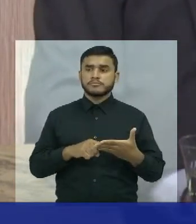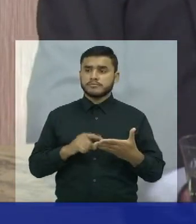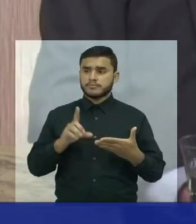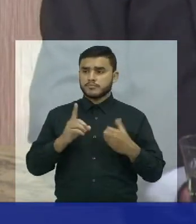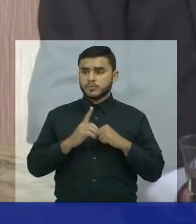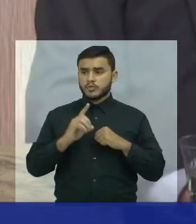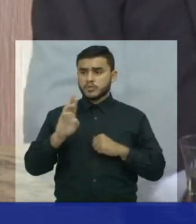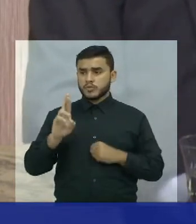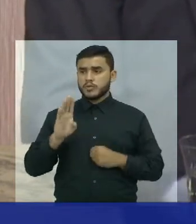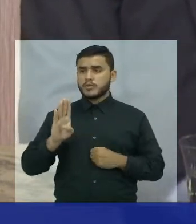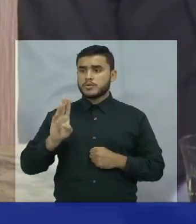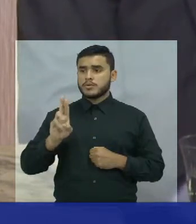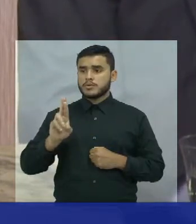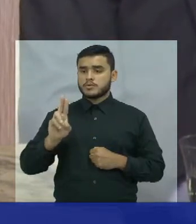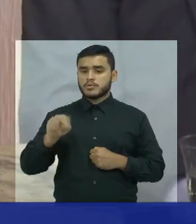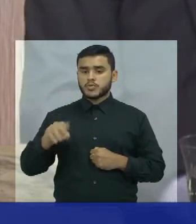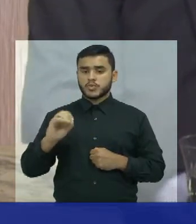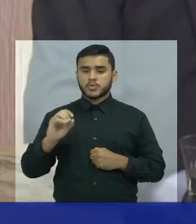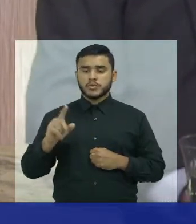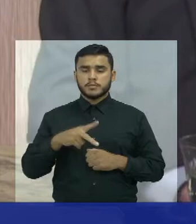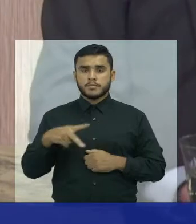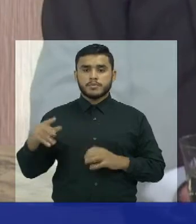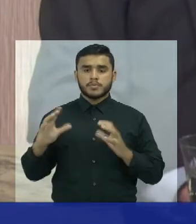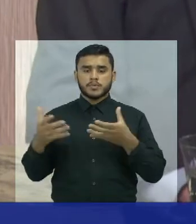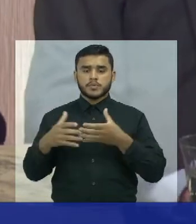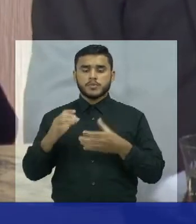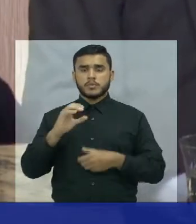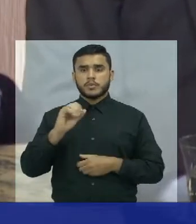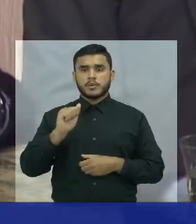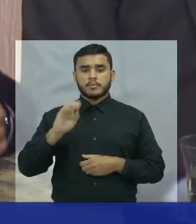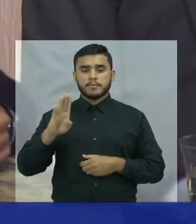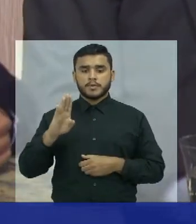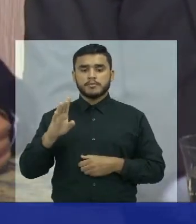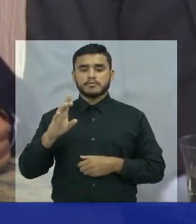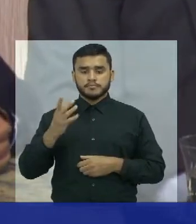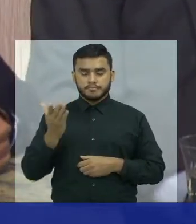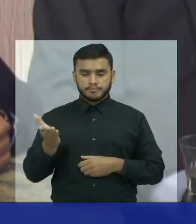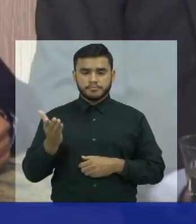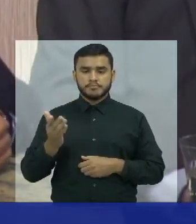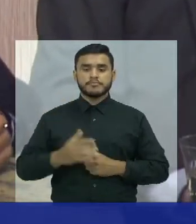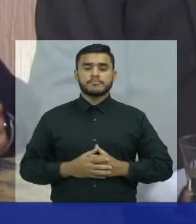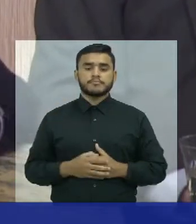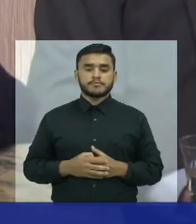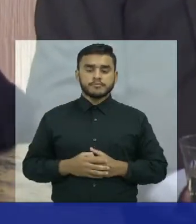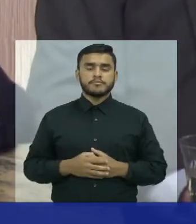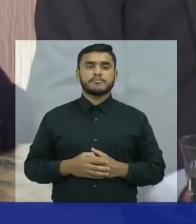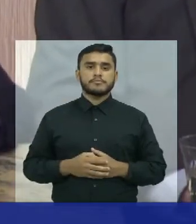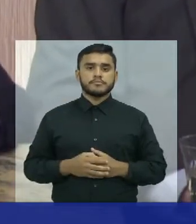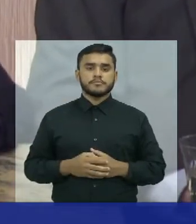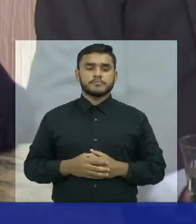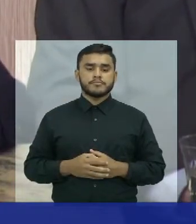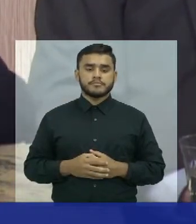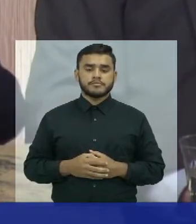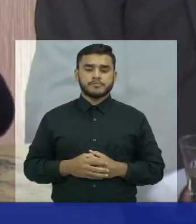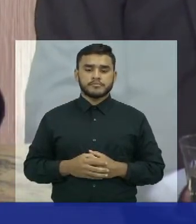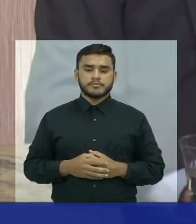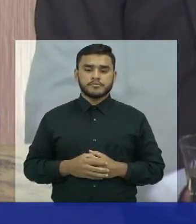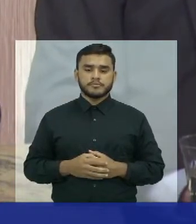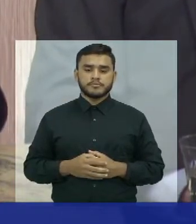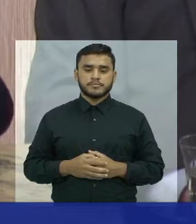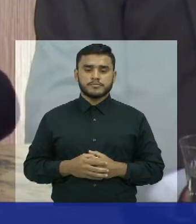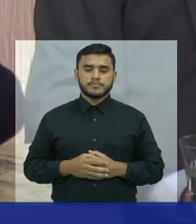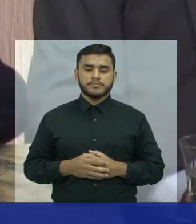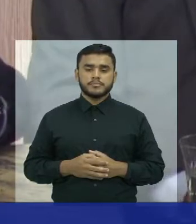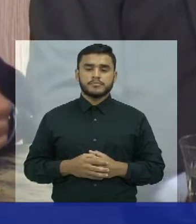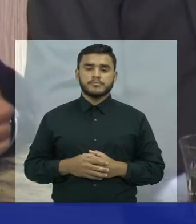Bruno Montenegro, presidente da Comissão de Direito Urbanístico da OAB, muito obrigado pela presença, doutor Bruno, da doutora Janaína Lima, vice-presidente da